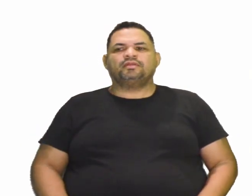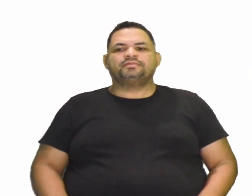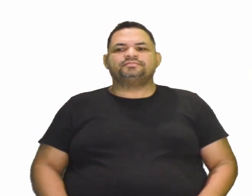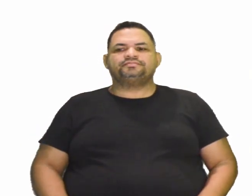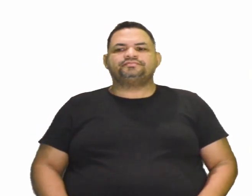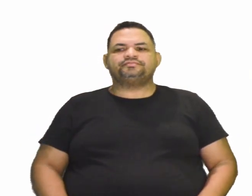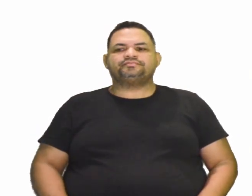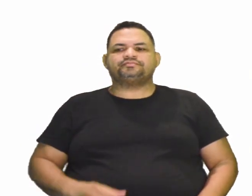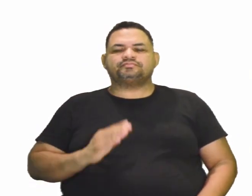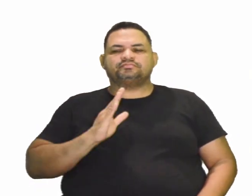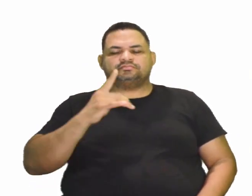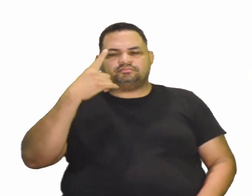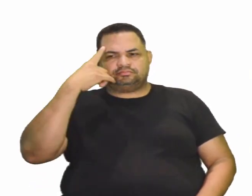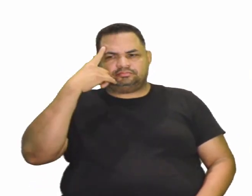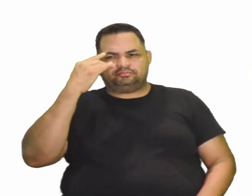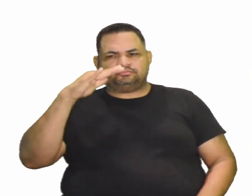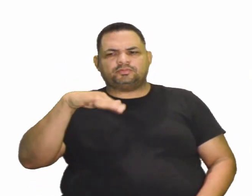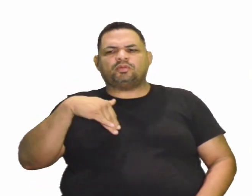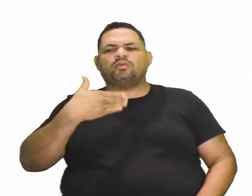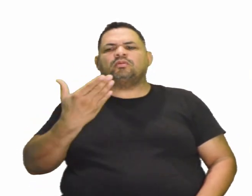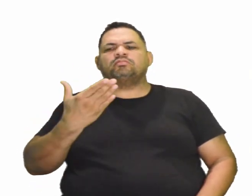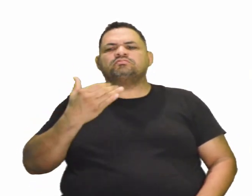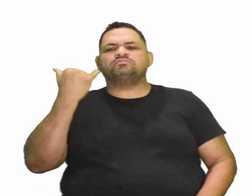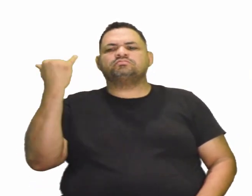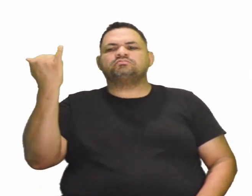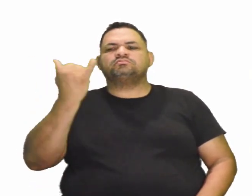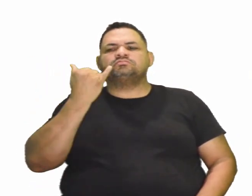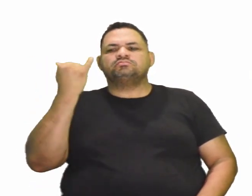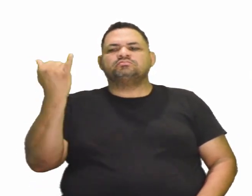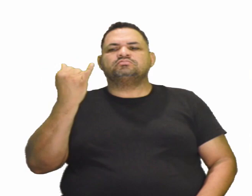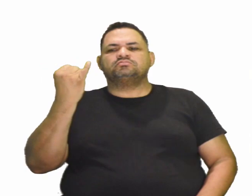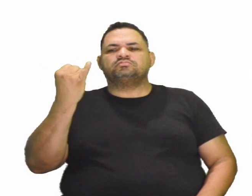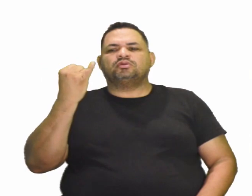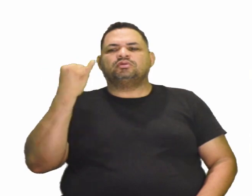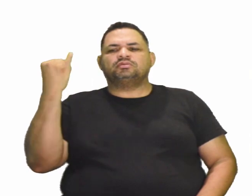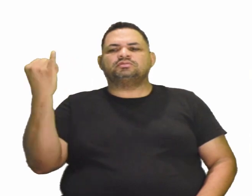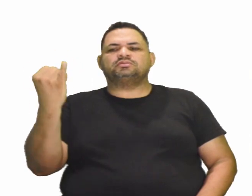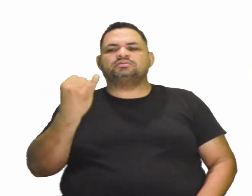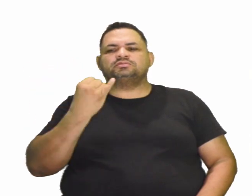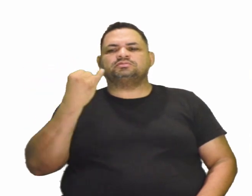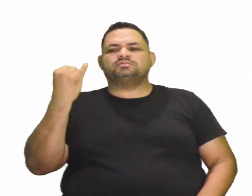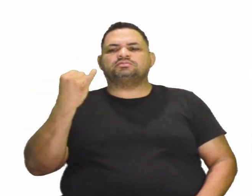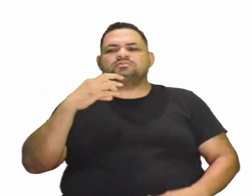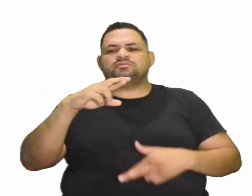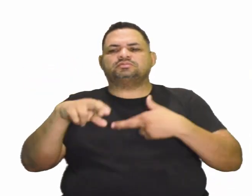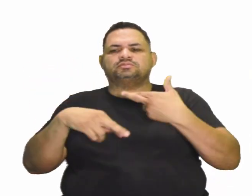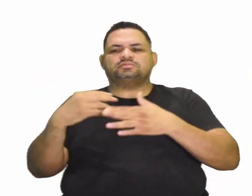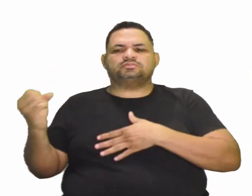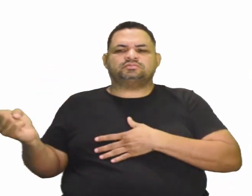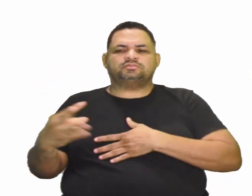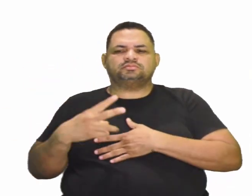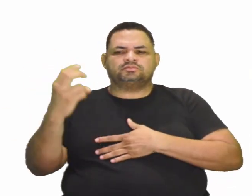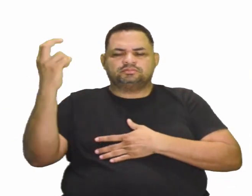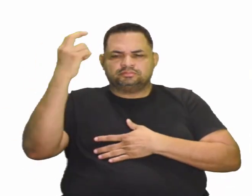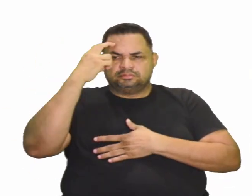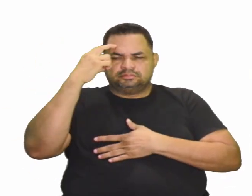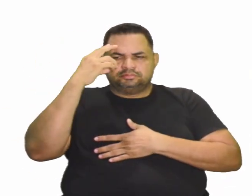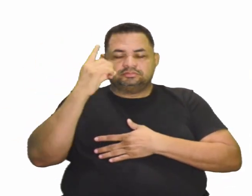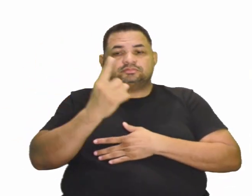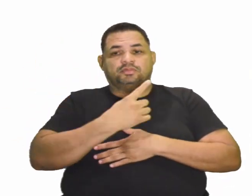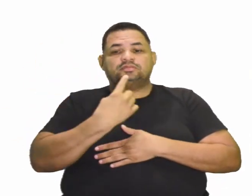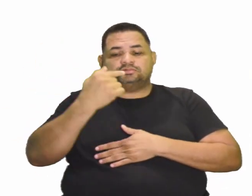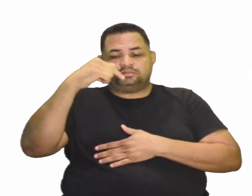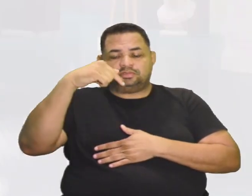E já ir pensando, né? Qual foi a importância do Renascimento cultural? Claro que nós vamos destacar